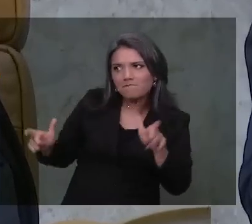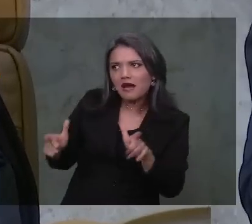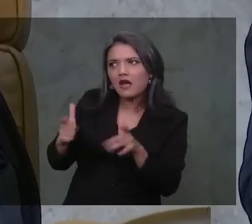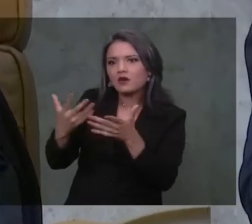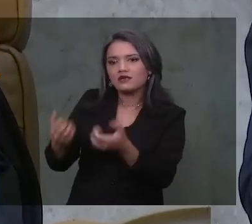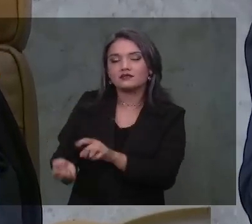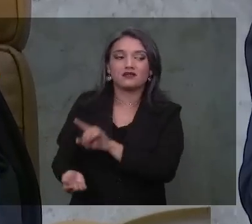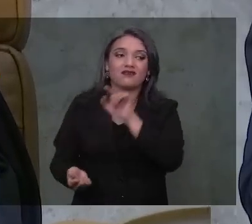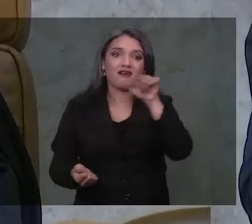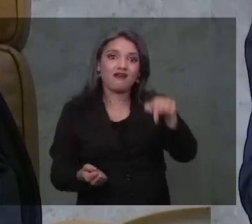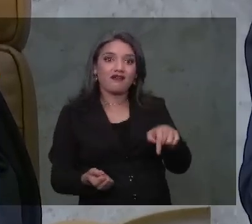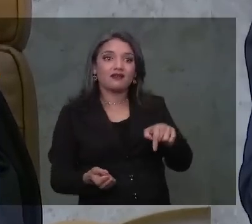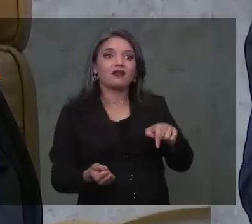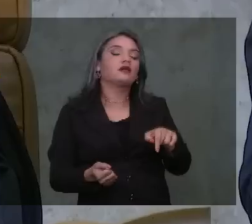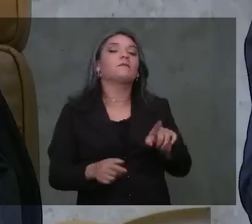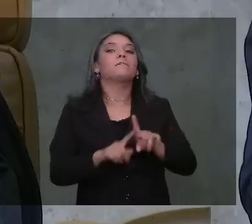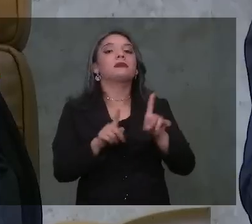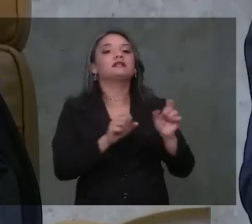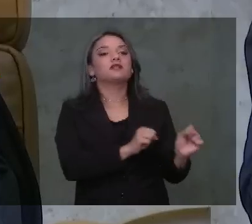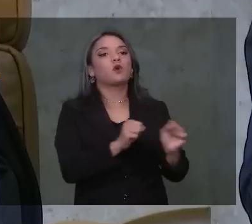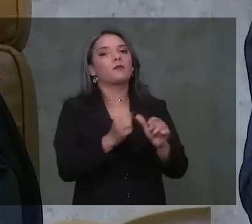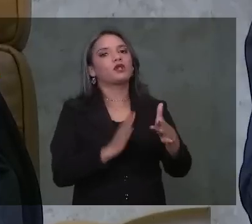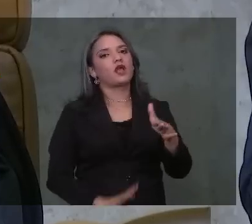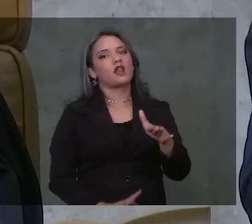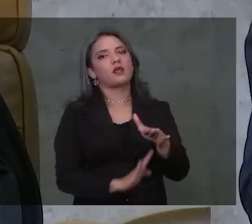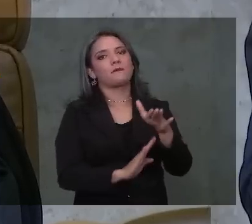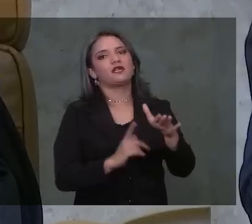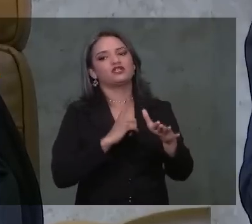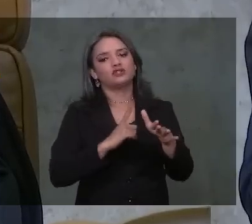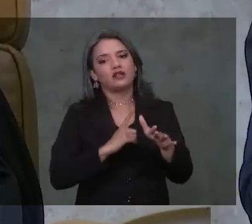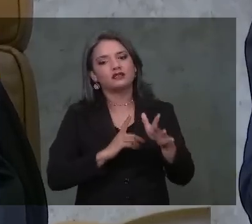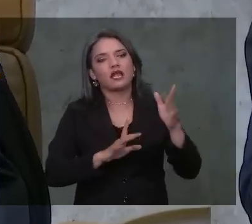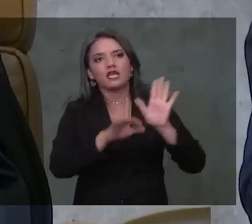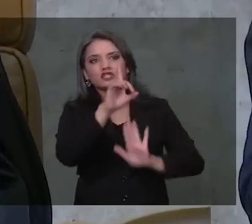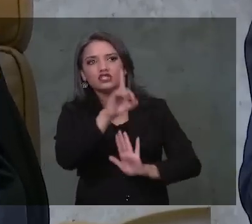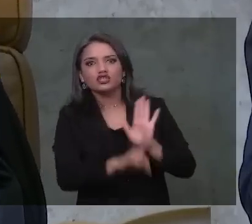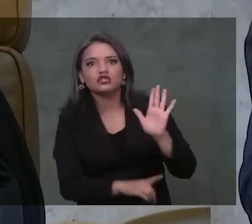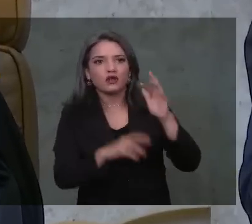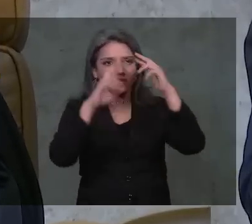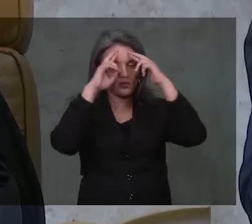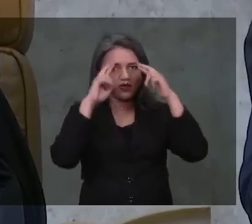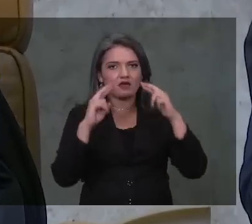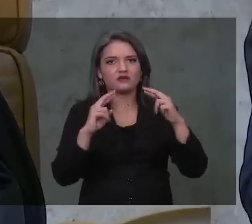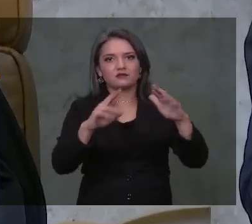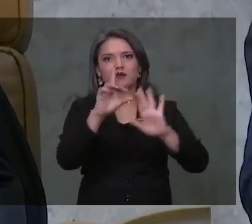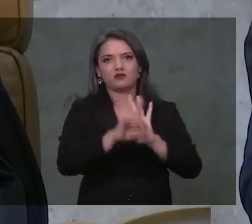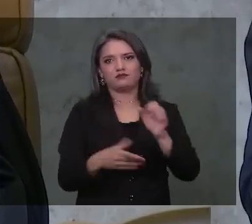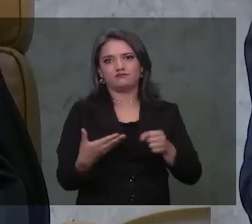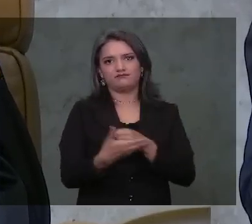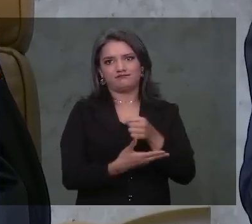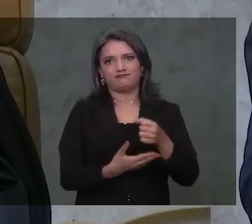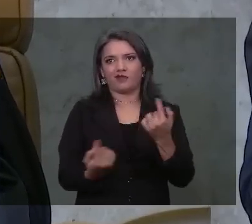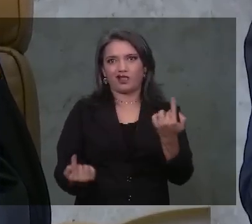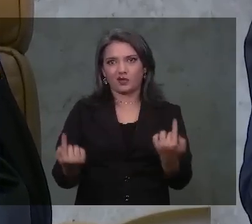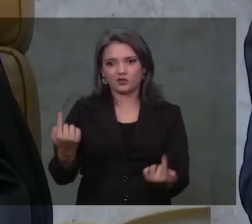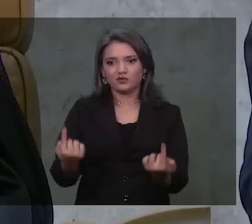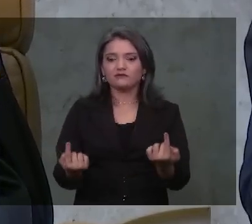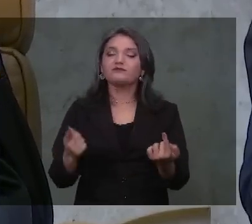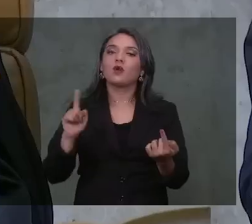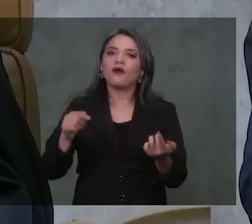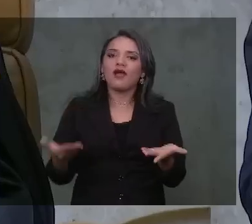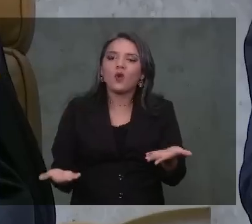outro, poder limitado, Estado de Direito e respeito aos direitos fundamentais. Um